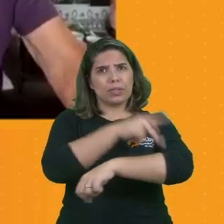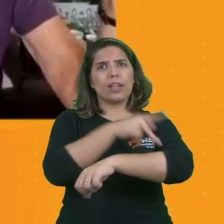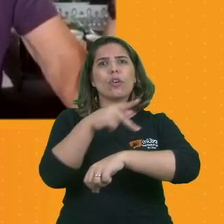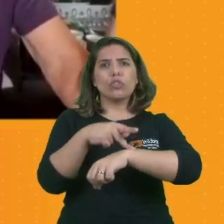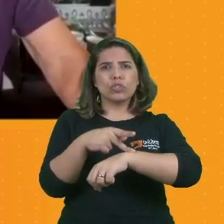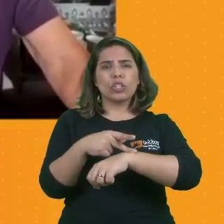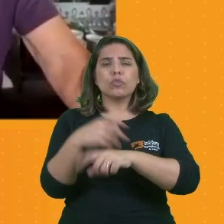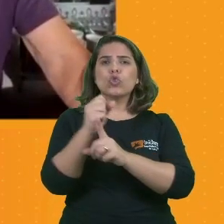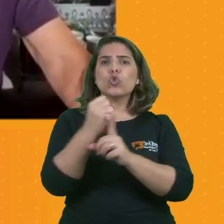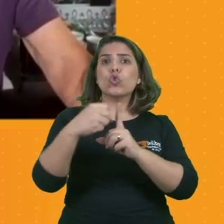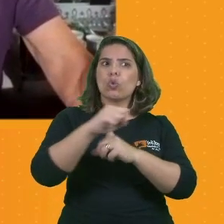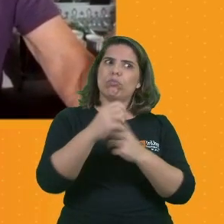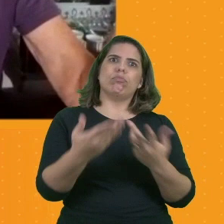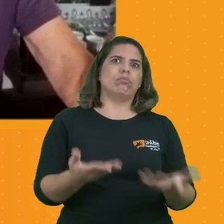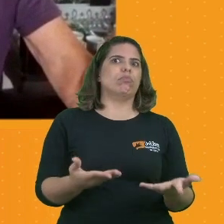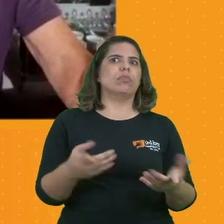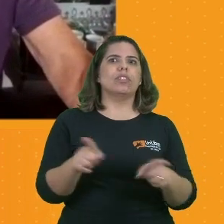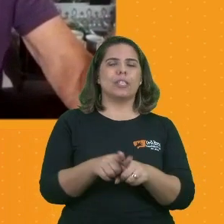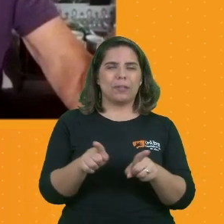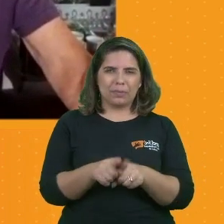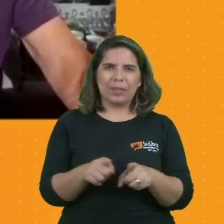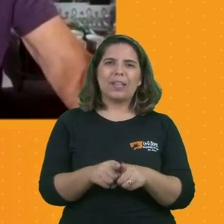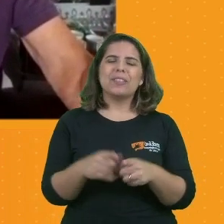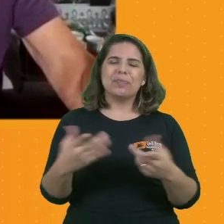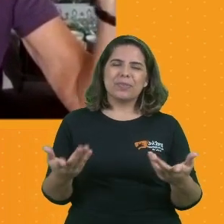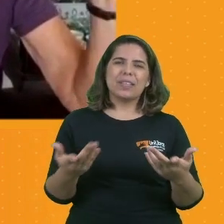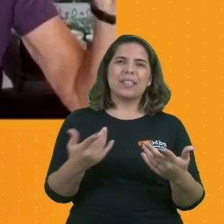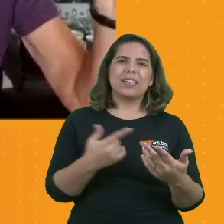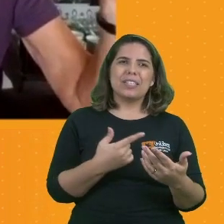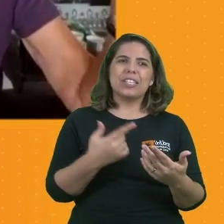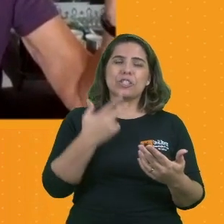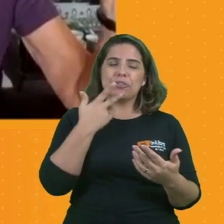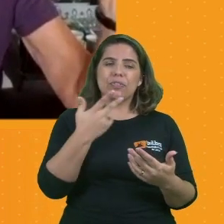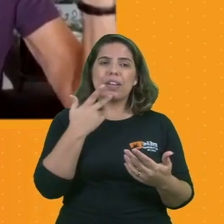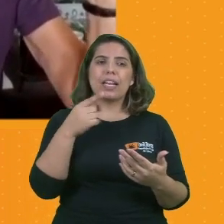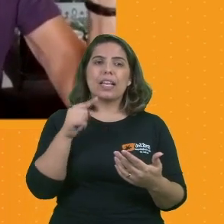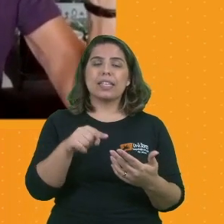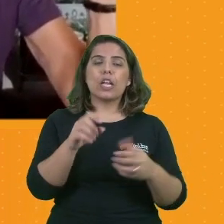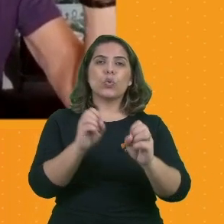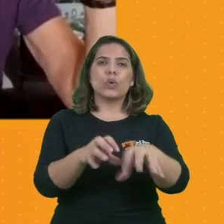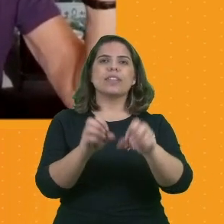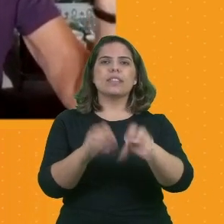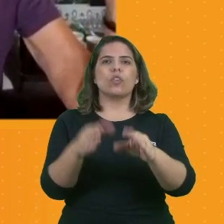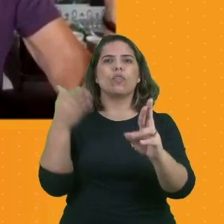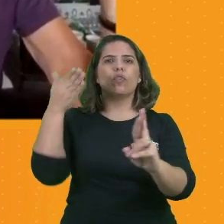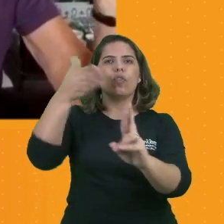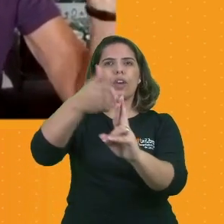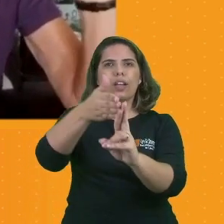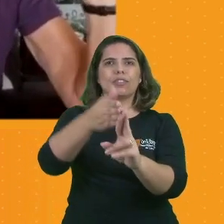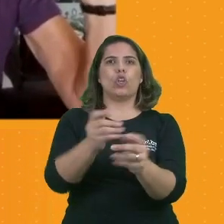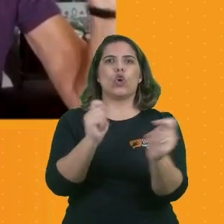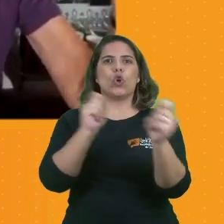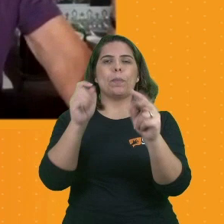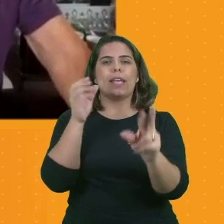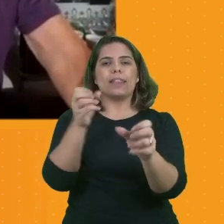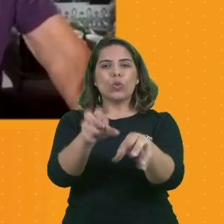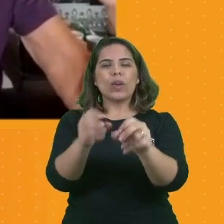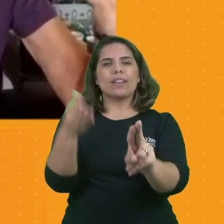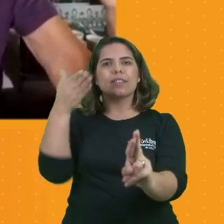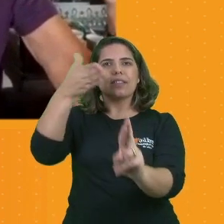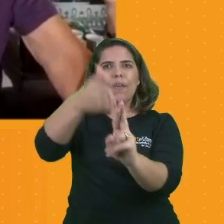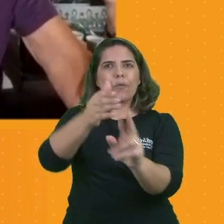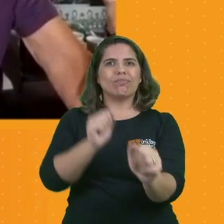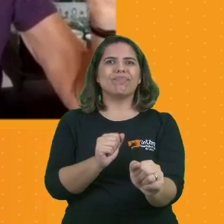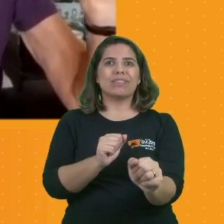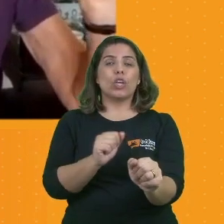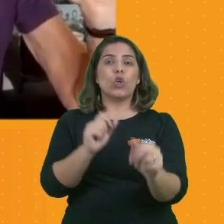sociologia unicefano que a gente gosta de cirurgia a economia educação tecnologia